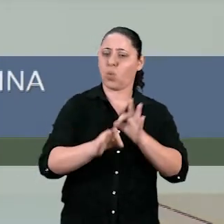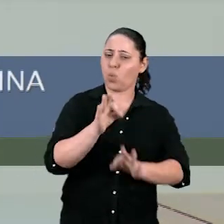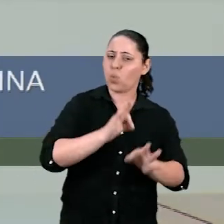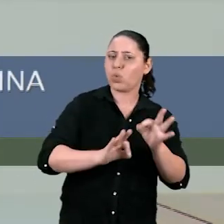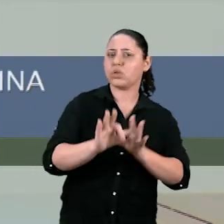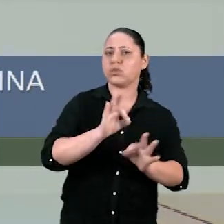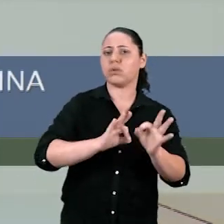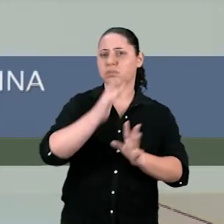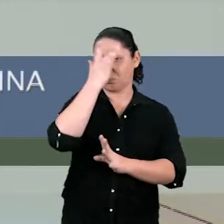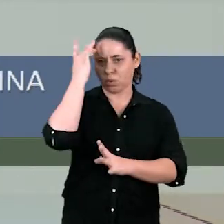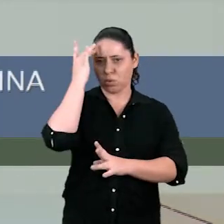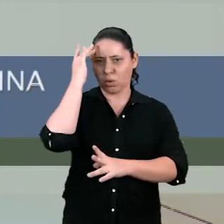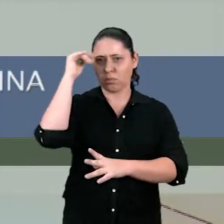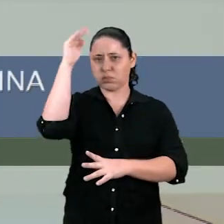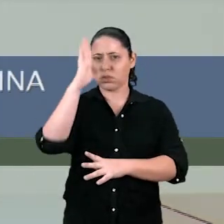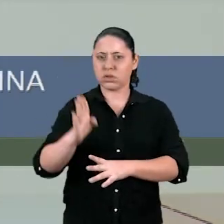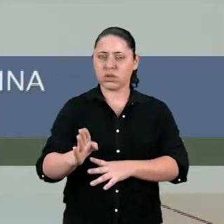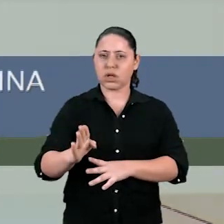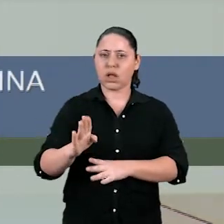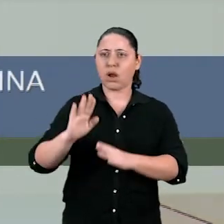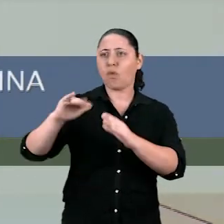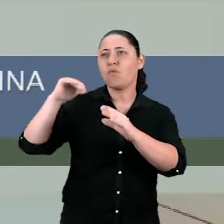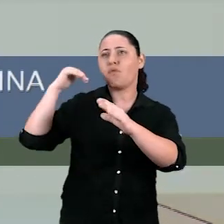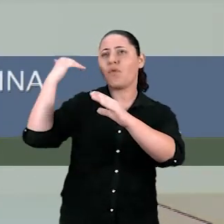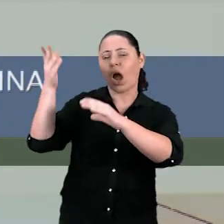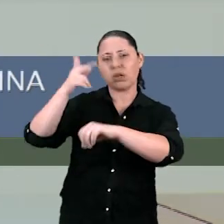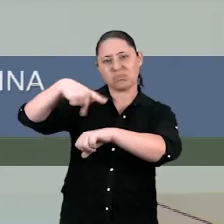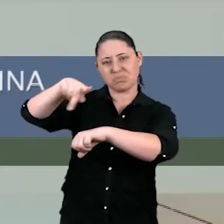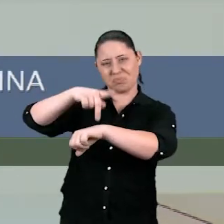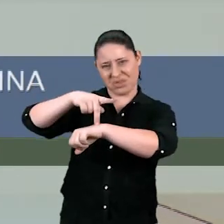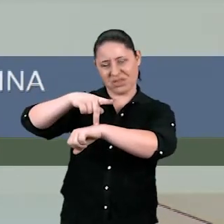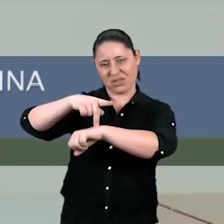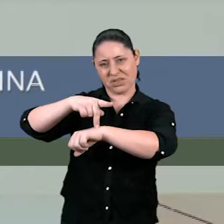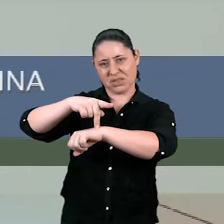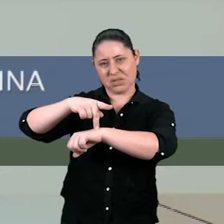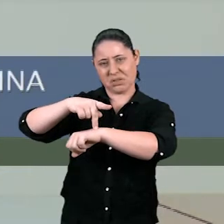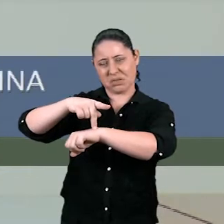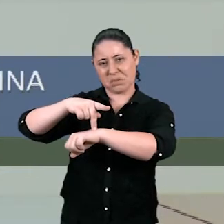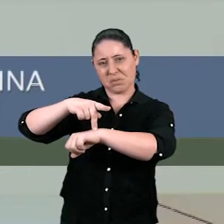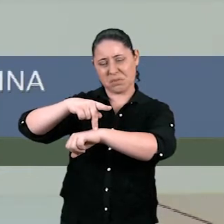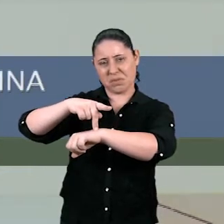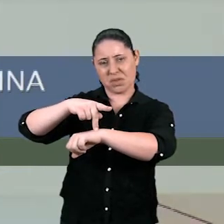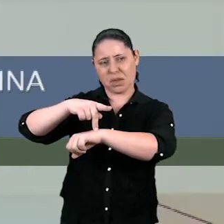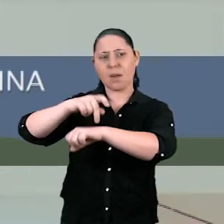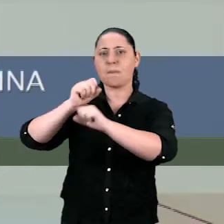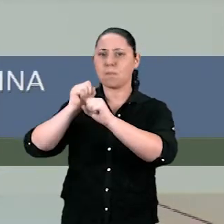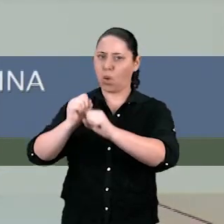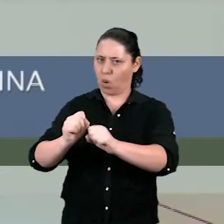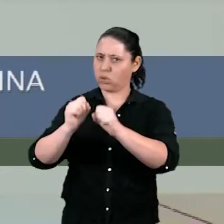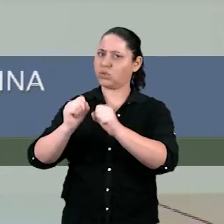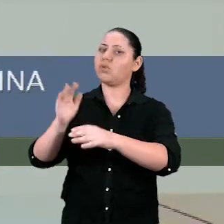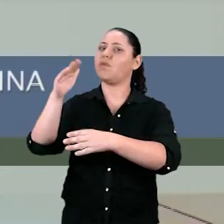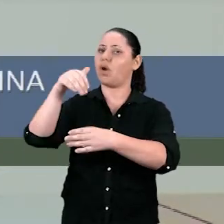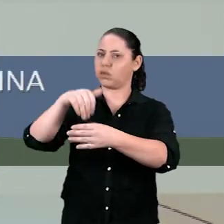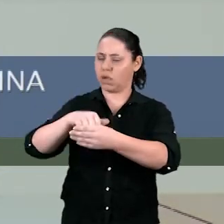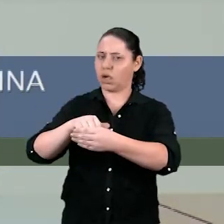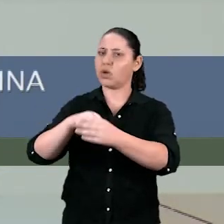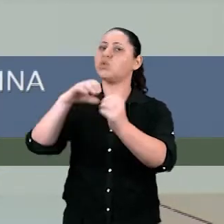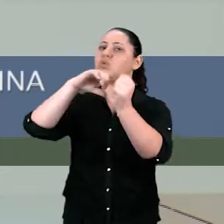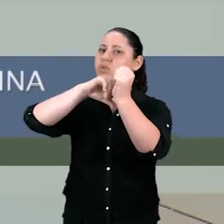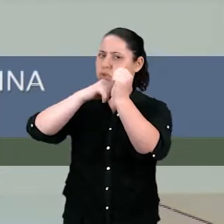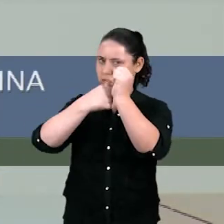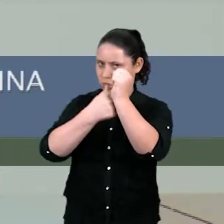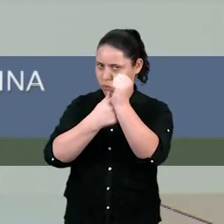as pessoas, os brasileiros do exterior, possam votar, né, de forma segura, é claro, né,